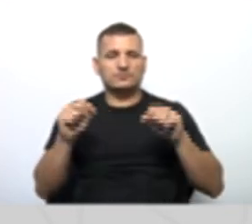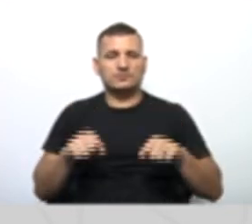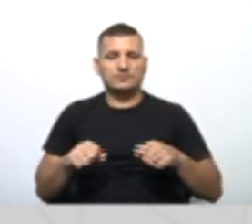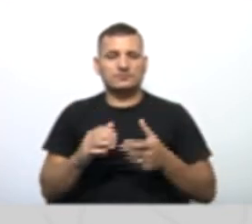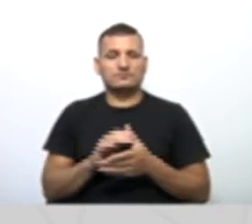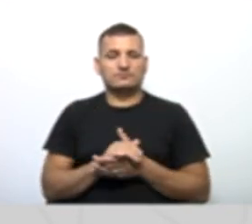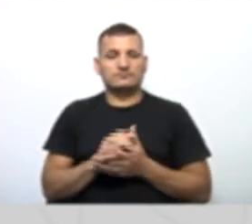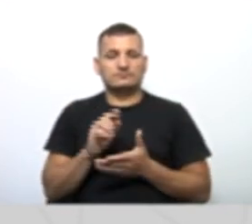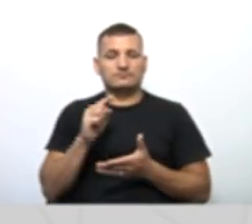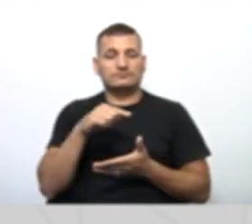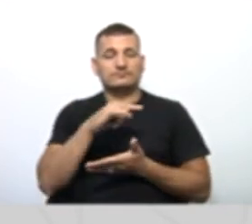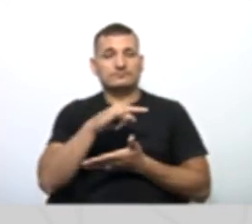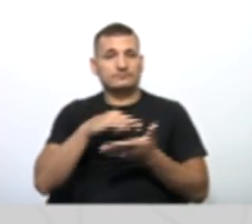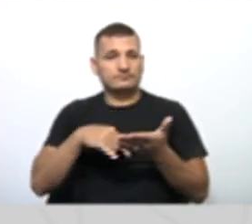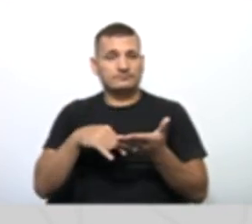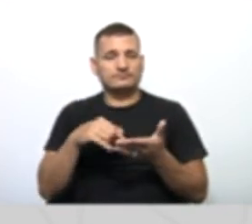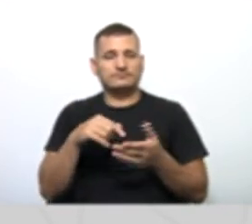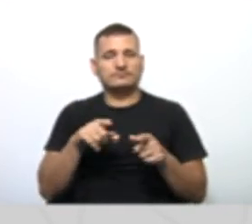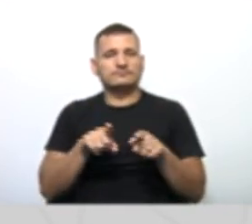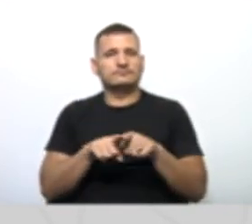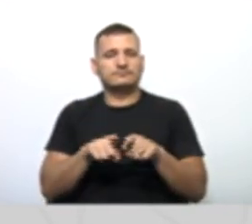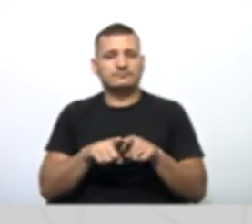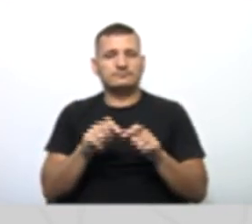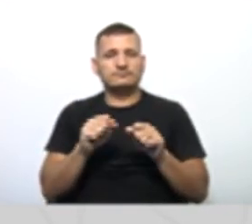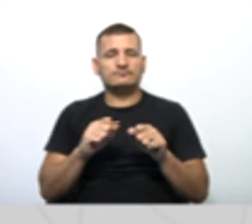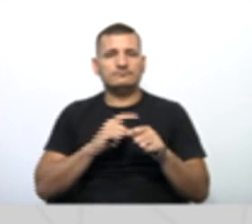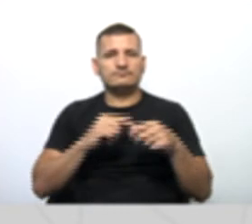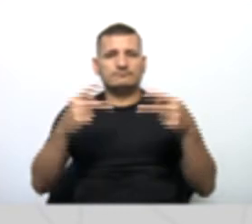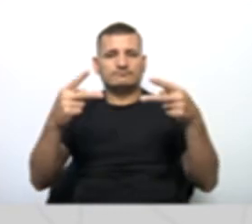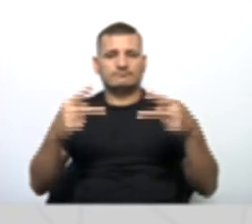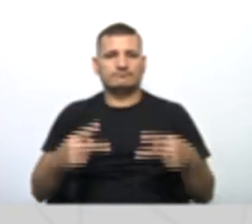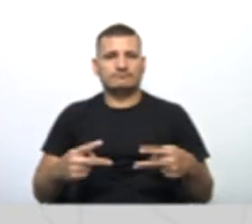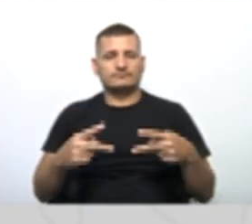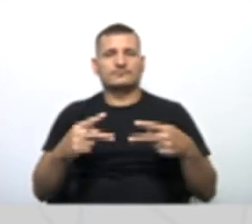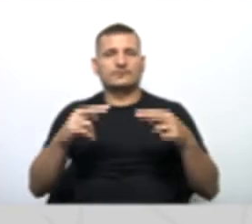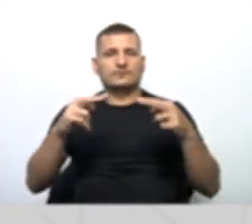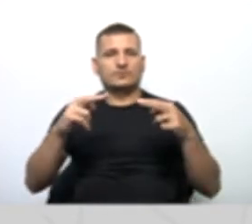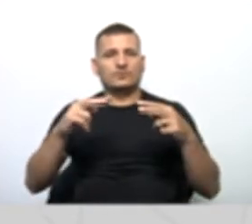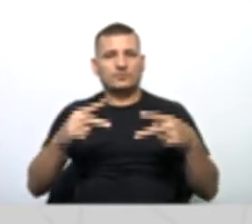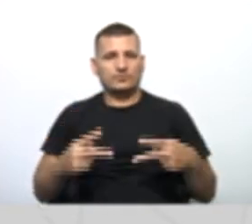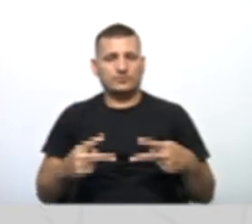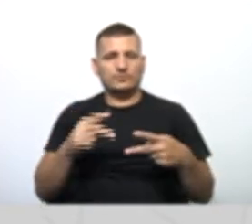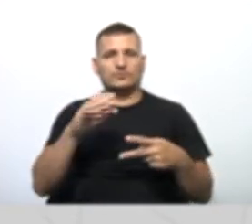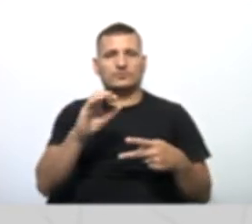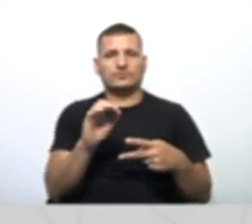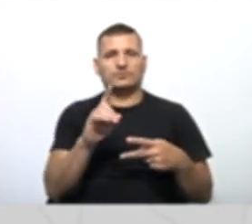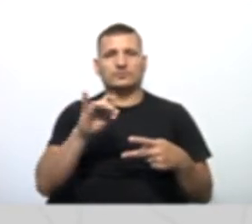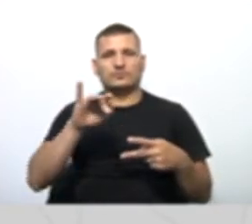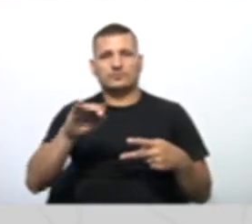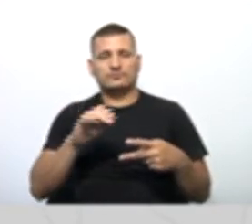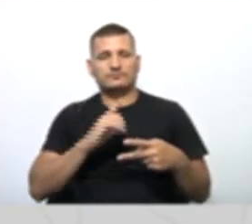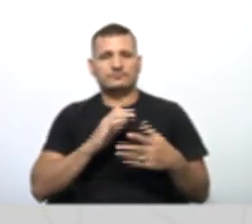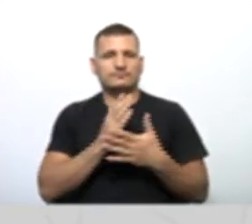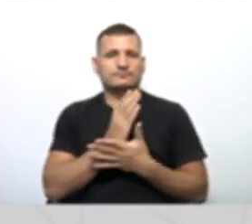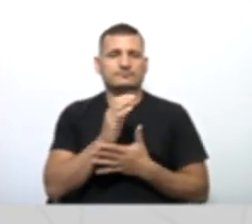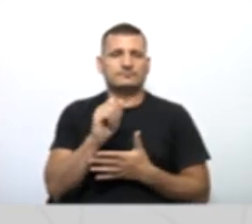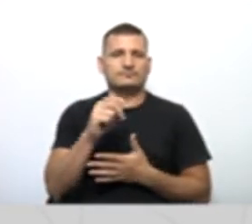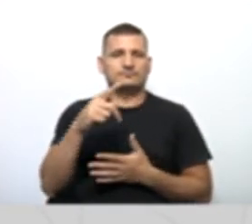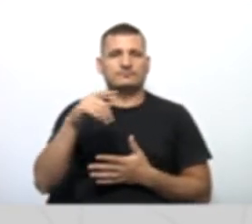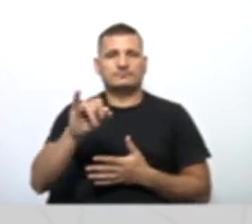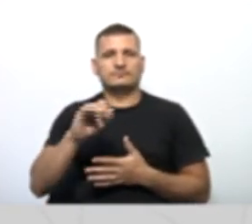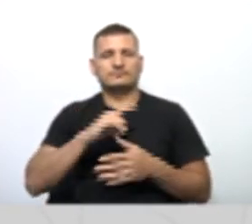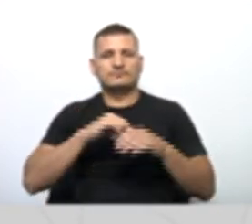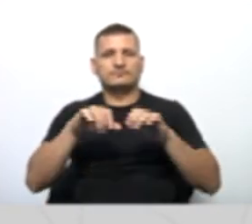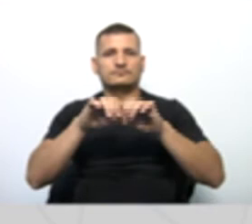essa documentação também pode existir no código-fonte. Existem algumas APIs de desenvolvimento que já têm uma